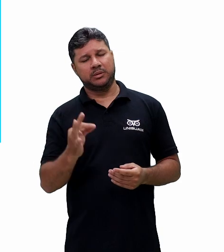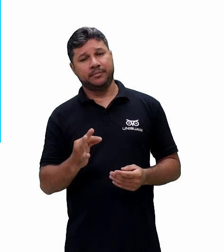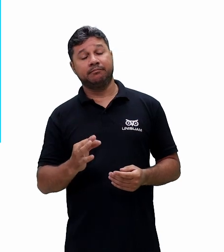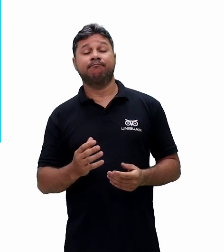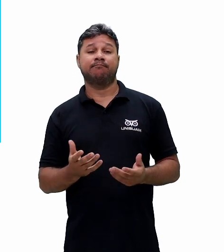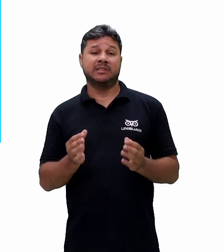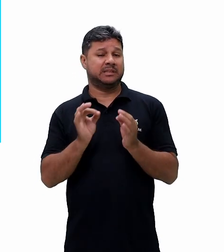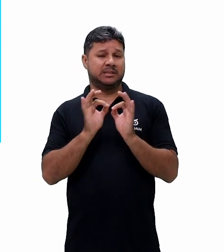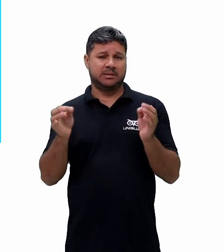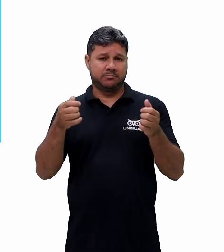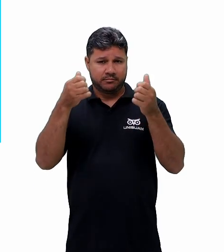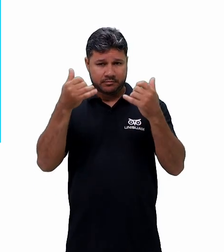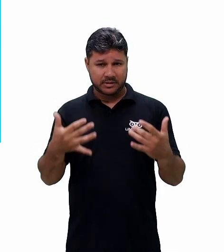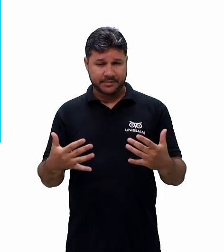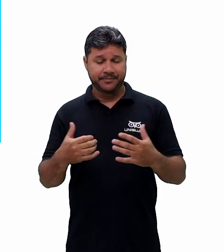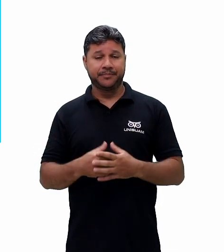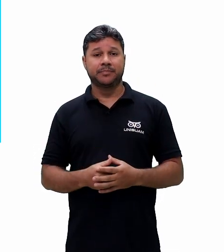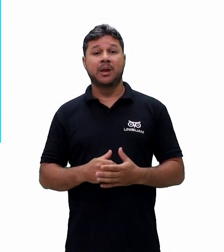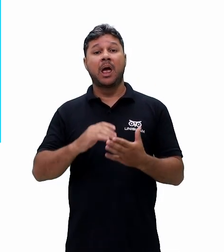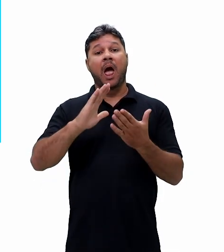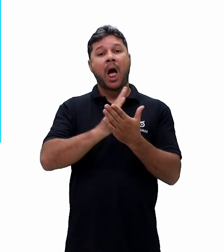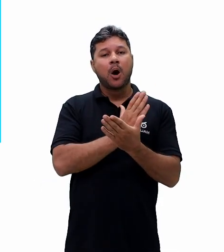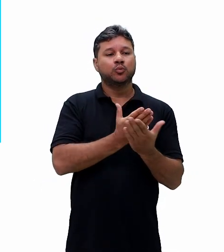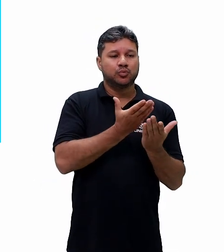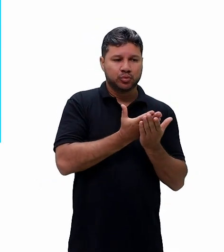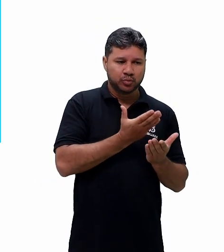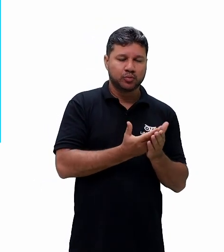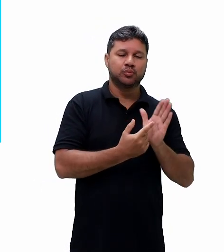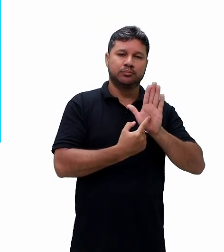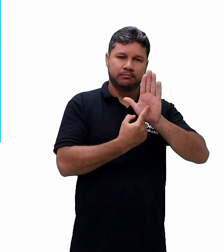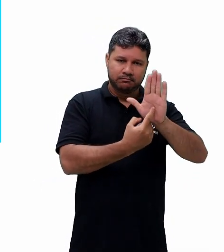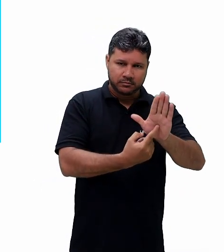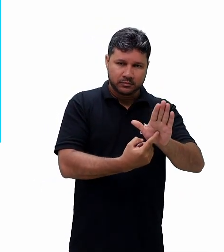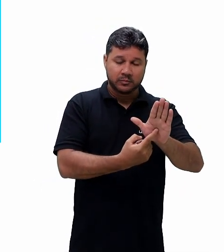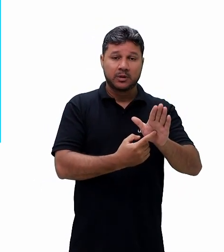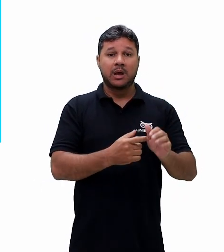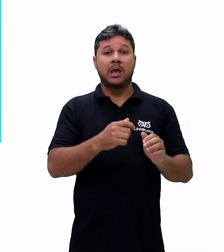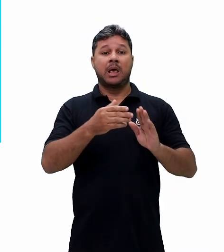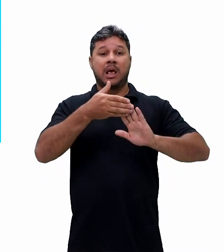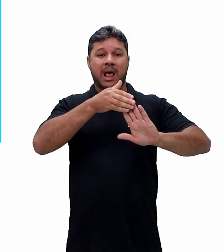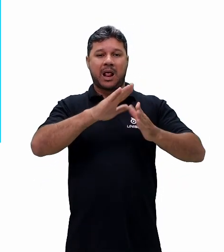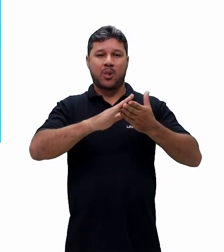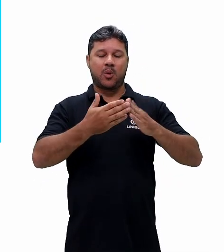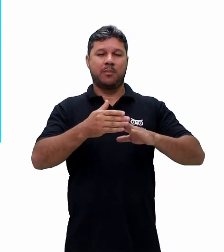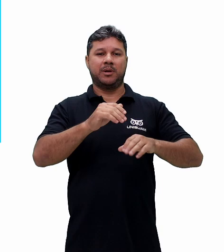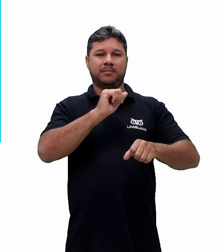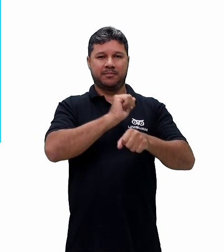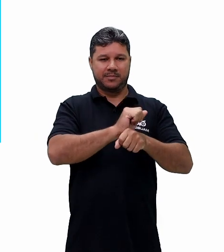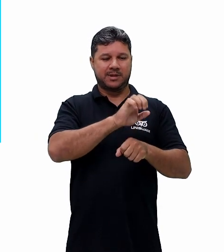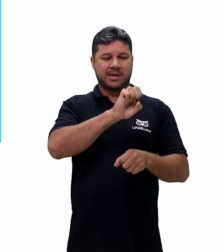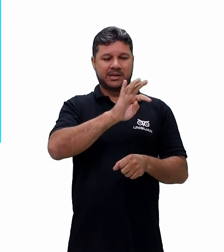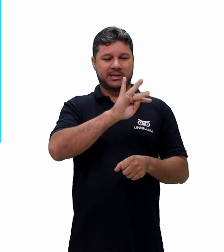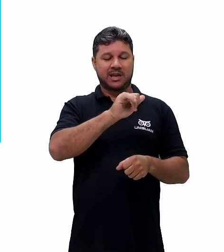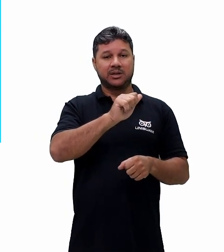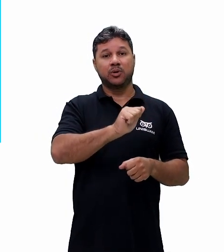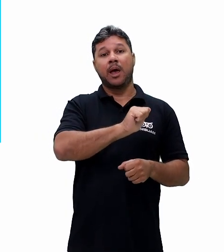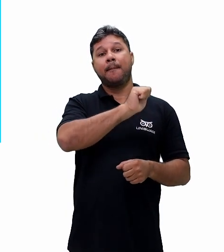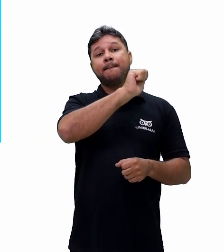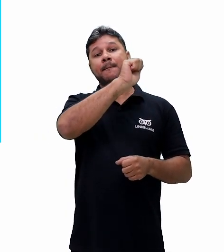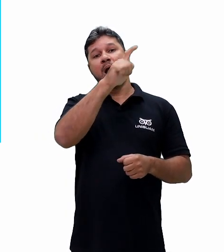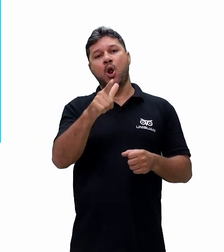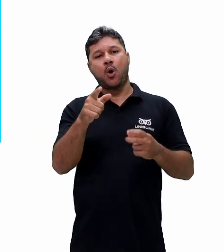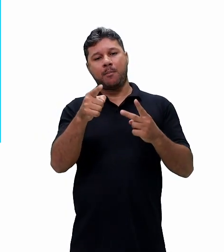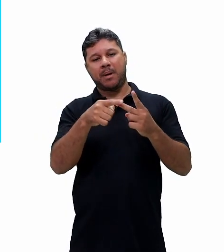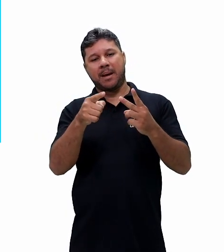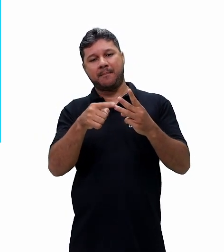Como assim, professor? Não entendi. Simples, eu explico. Alguns estudos mostram que o alongamento estático